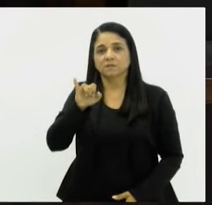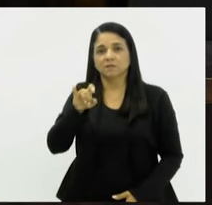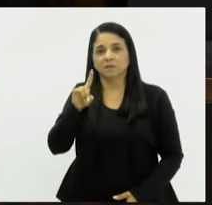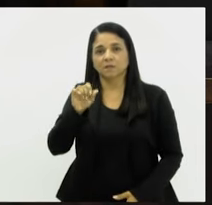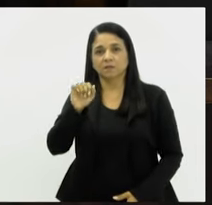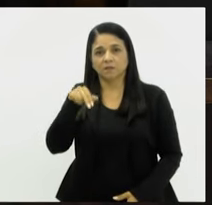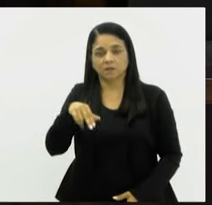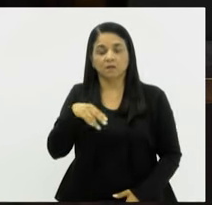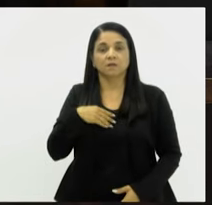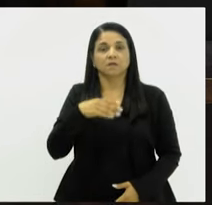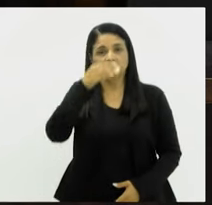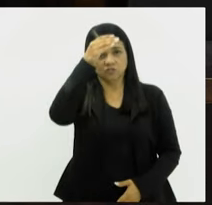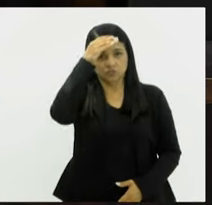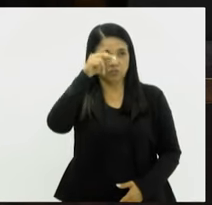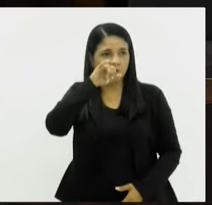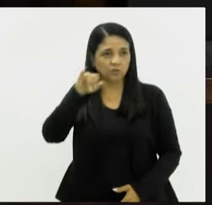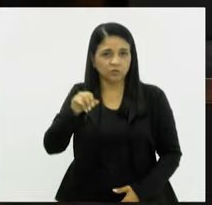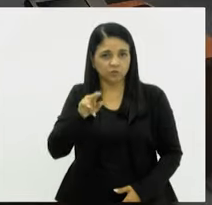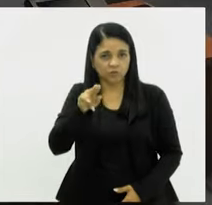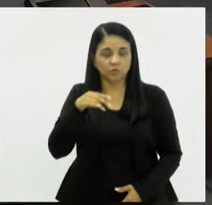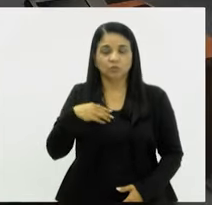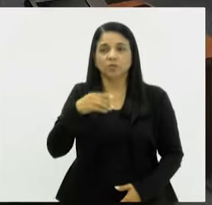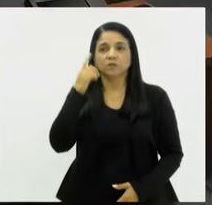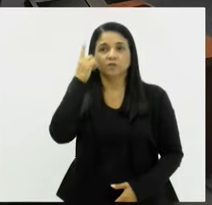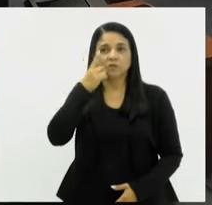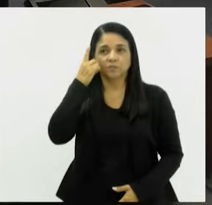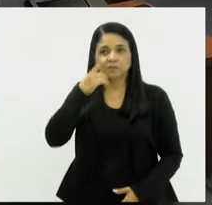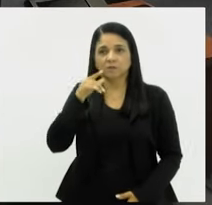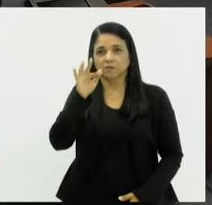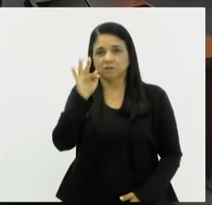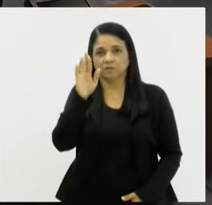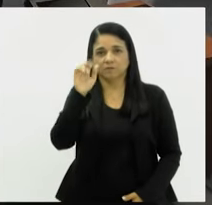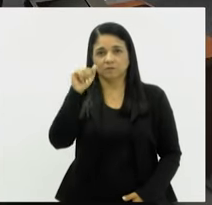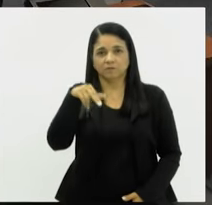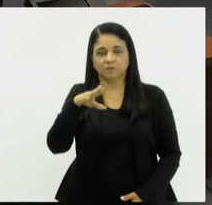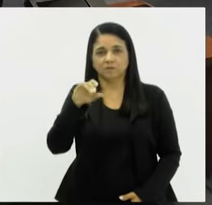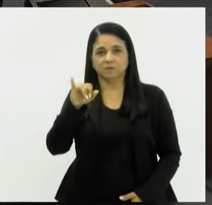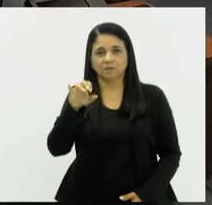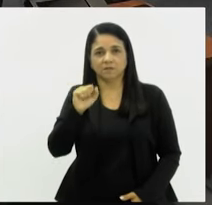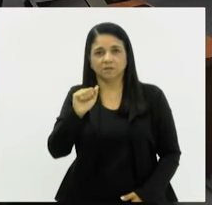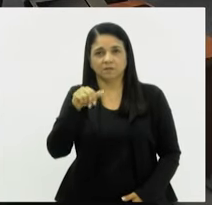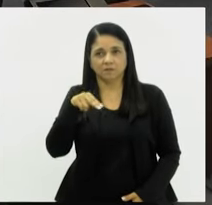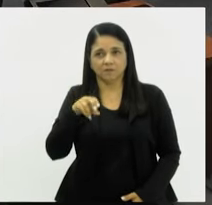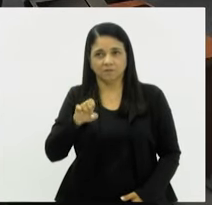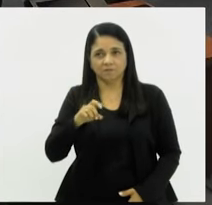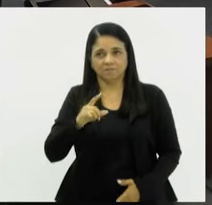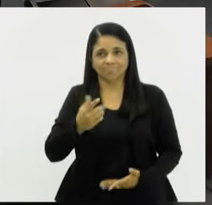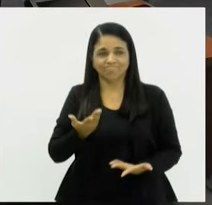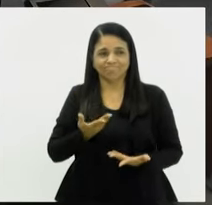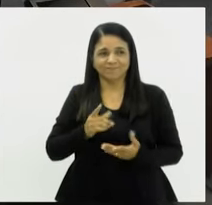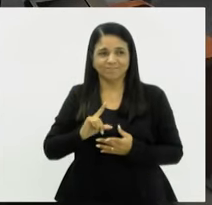Tia Ju, deputada Franciane Mota. Acabou de sair.